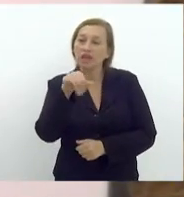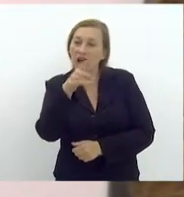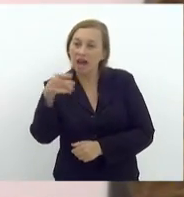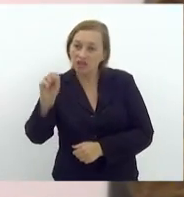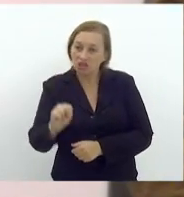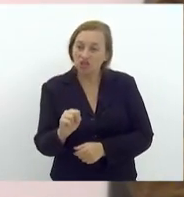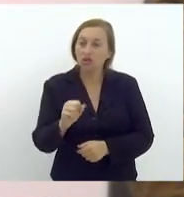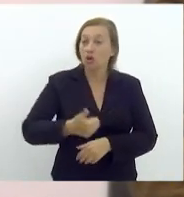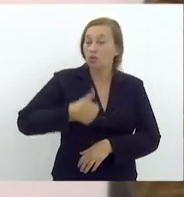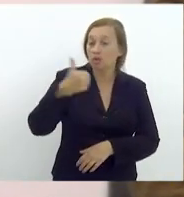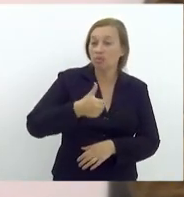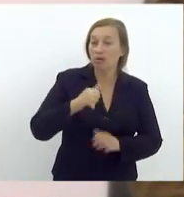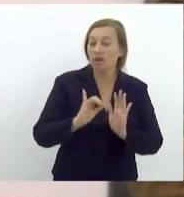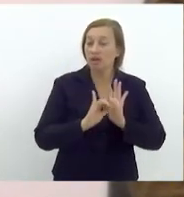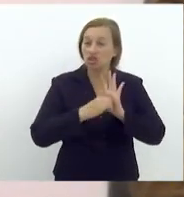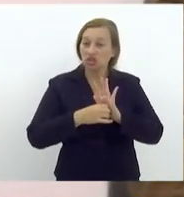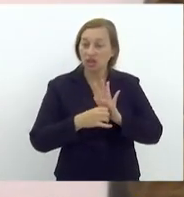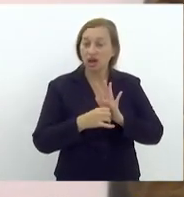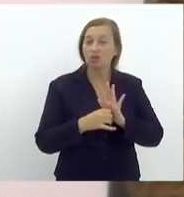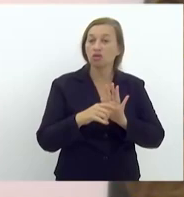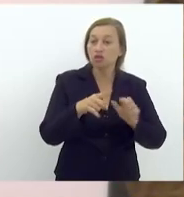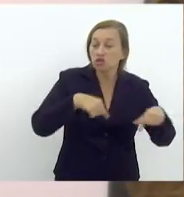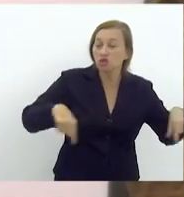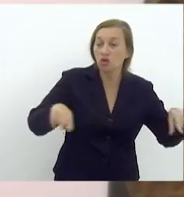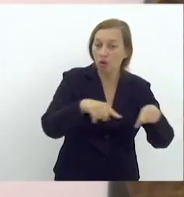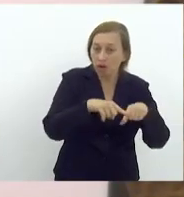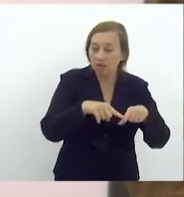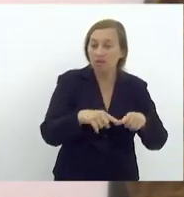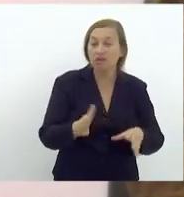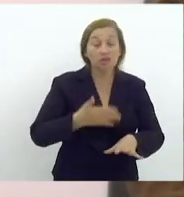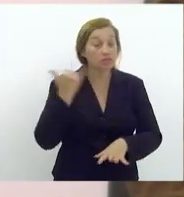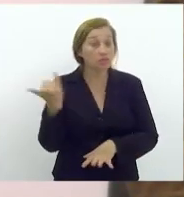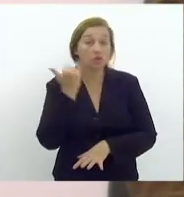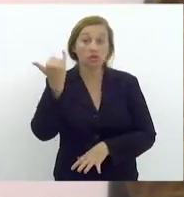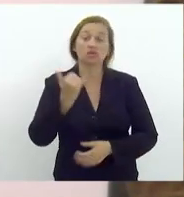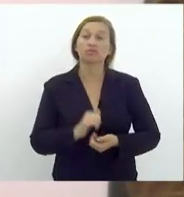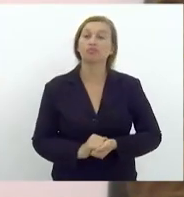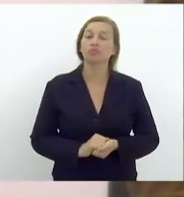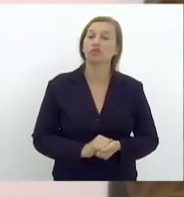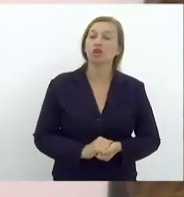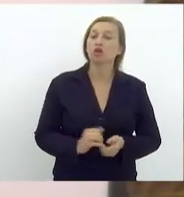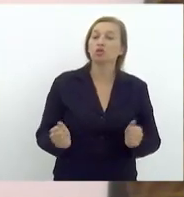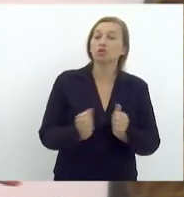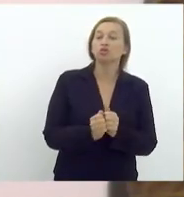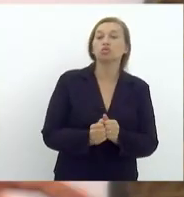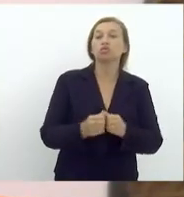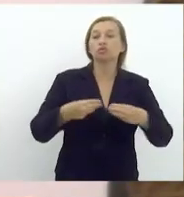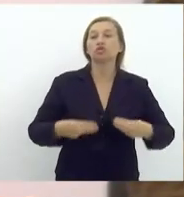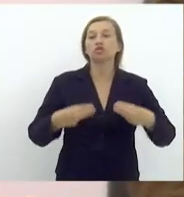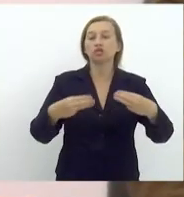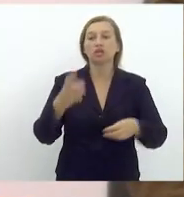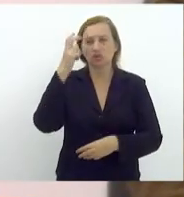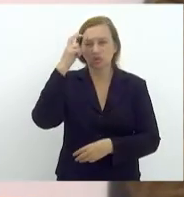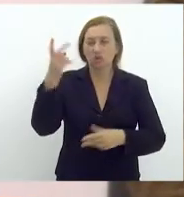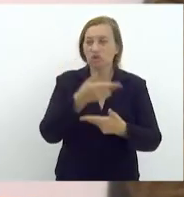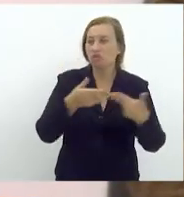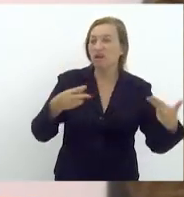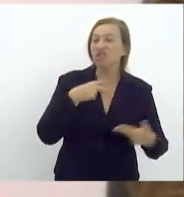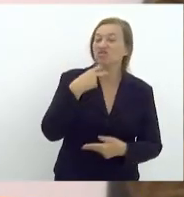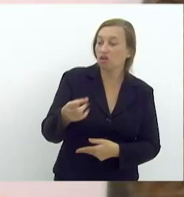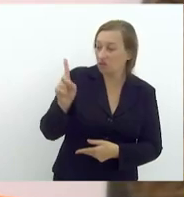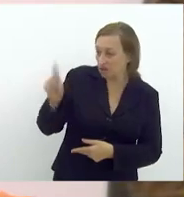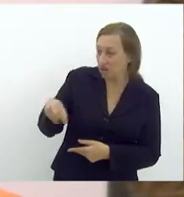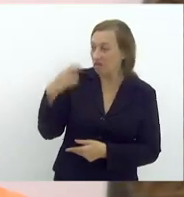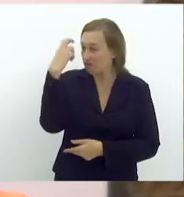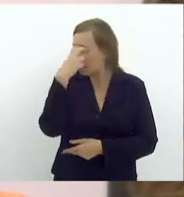primeiro edital de rodas culturais foi esse passo conseguir junto ao ministério da cultura com muitas vozes né Verônica